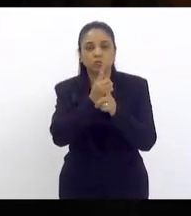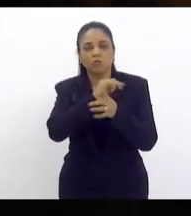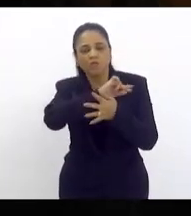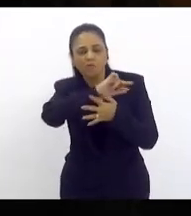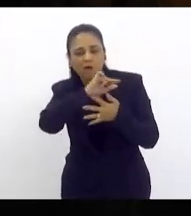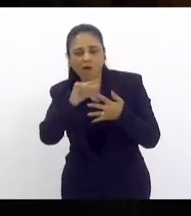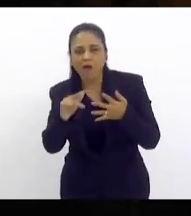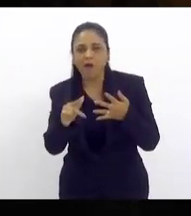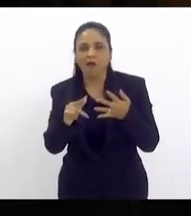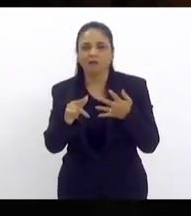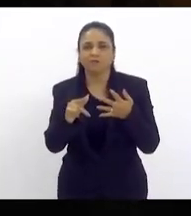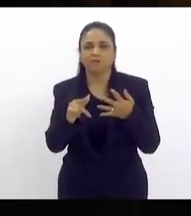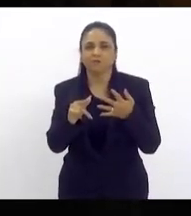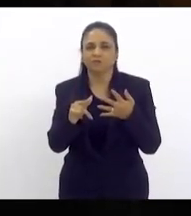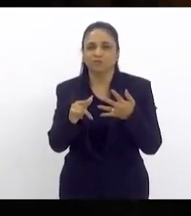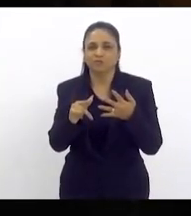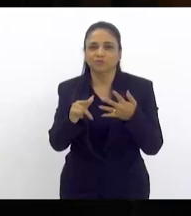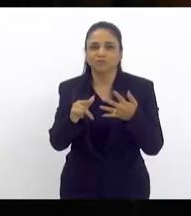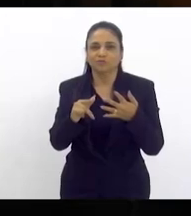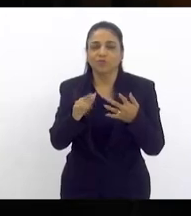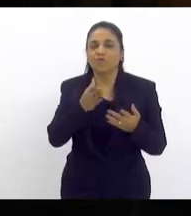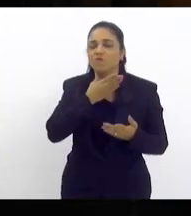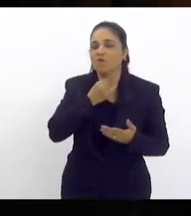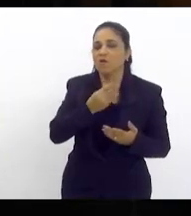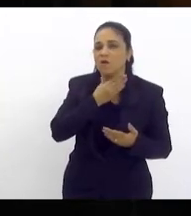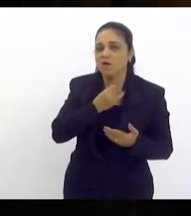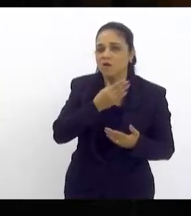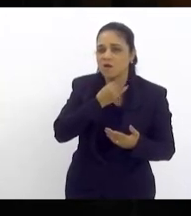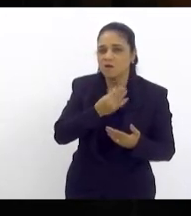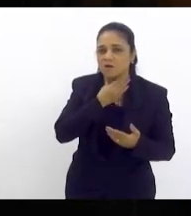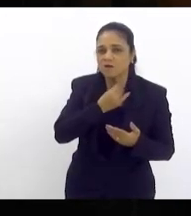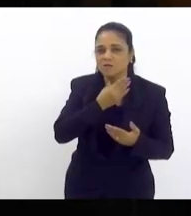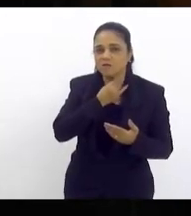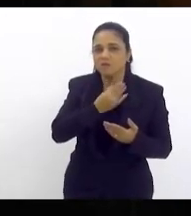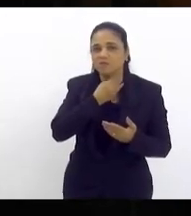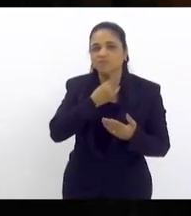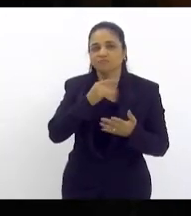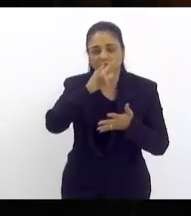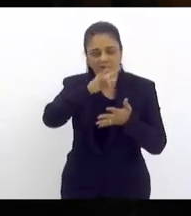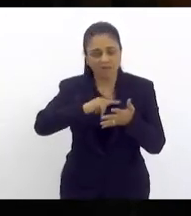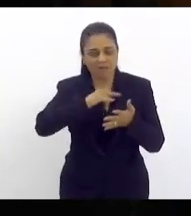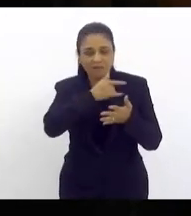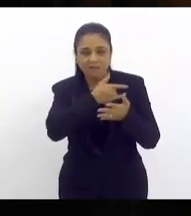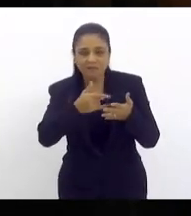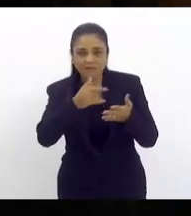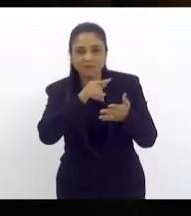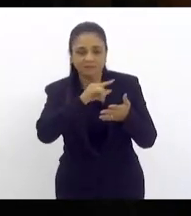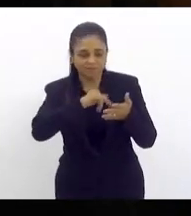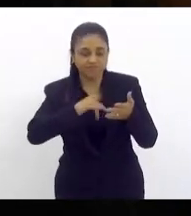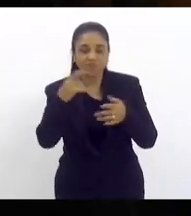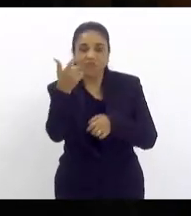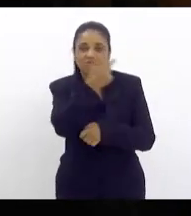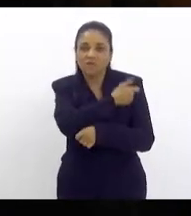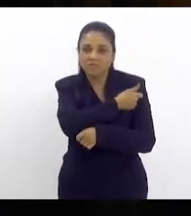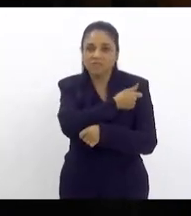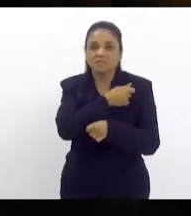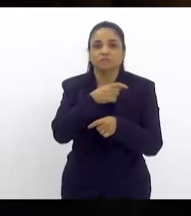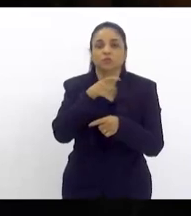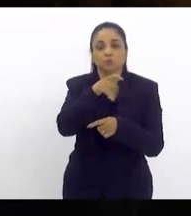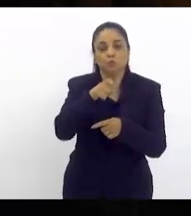índice indícios de falsificação da sua caderneta vacinal não só a do próprio